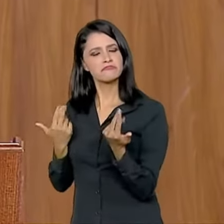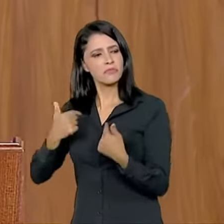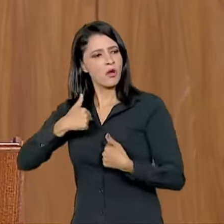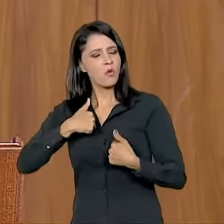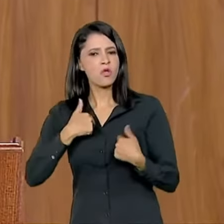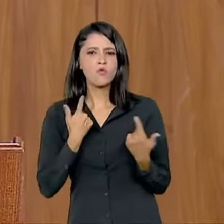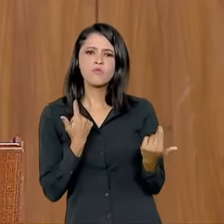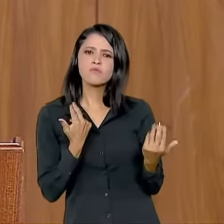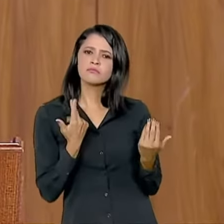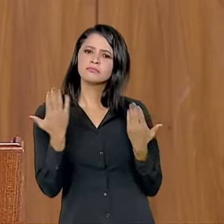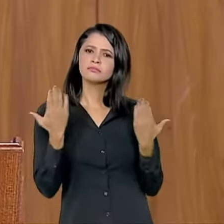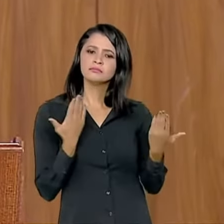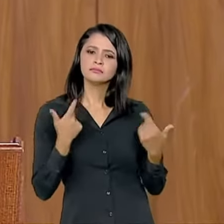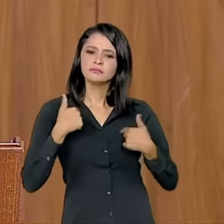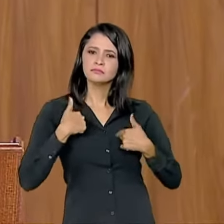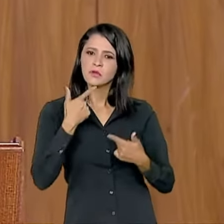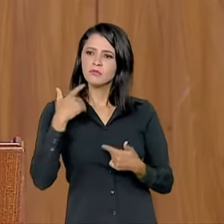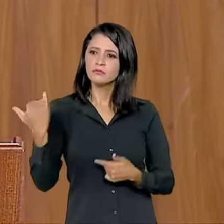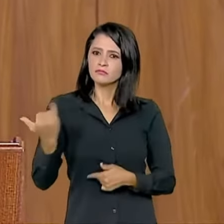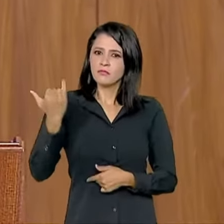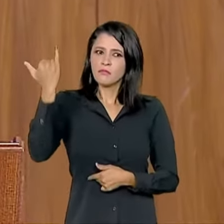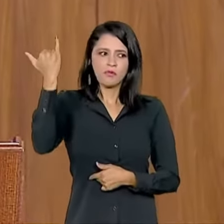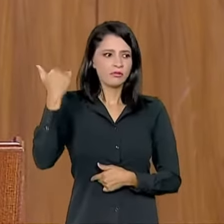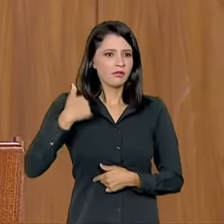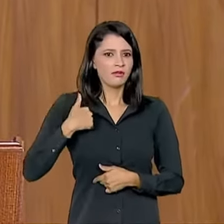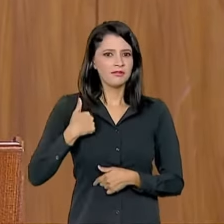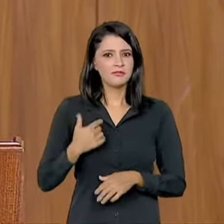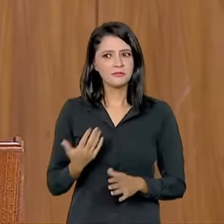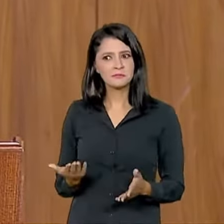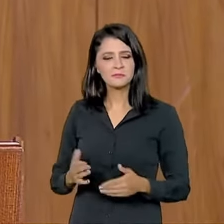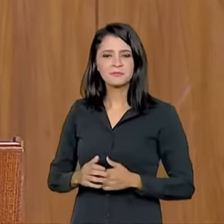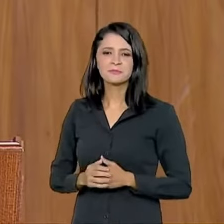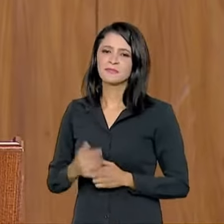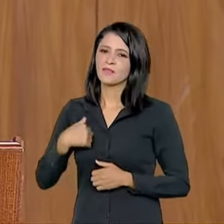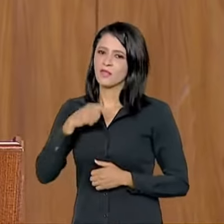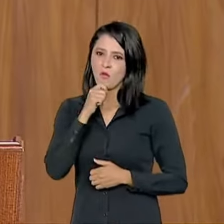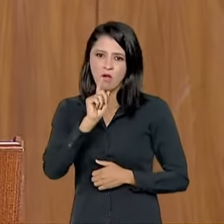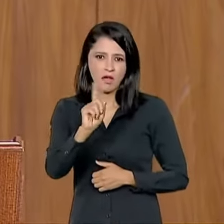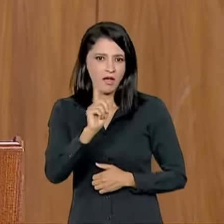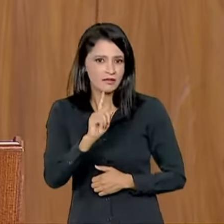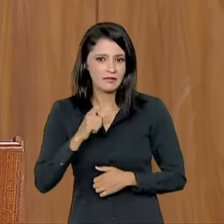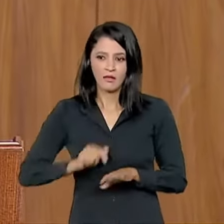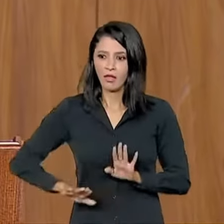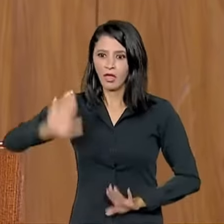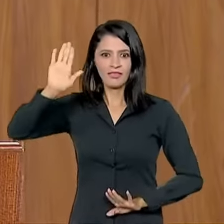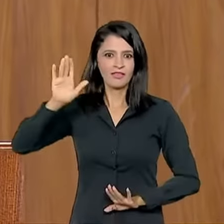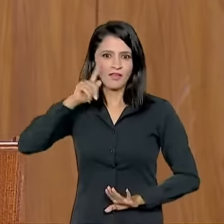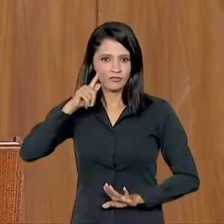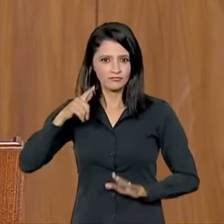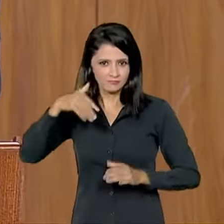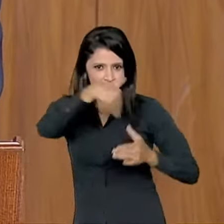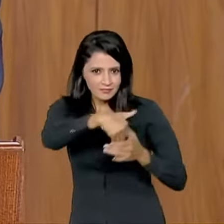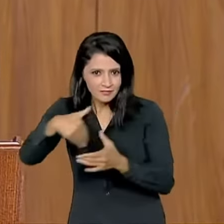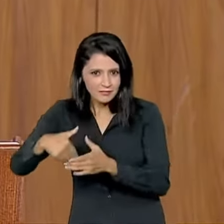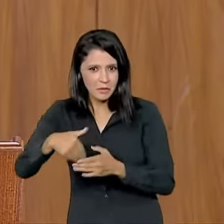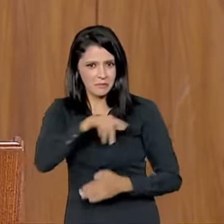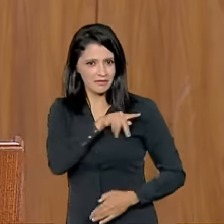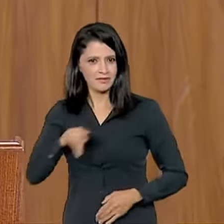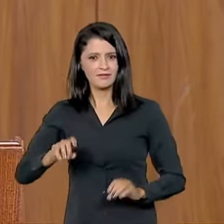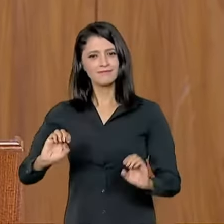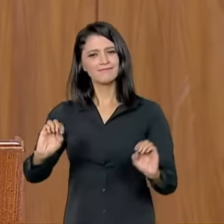fosse alguma coisa importante. Eu ainda não era nem candidato a presidente da República.